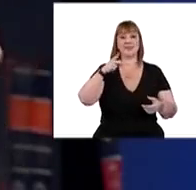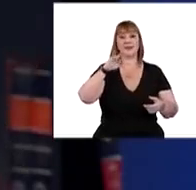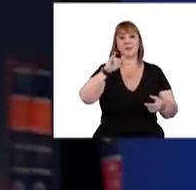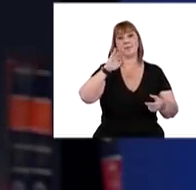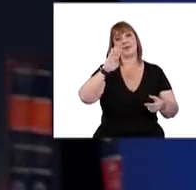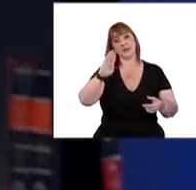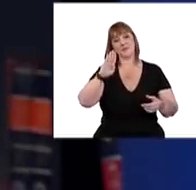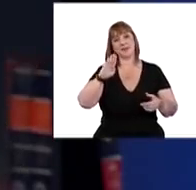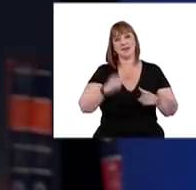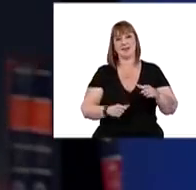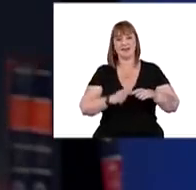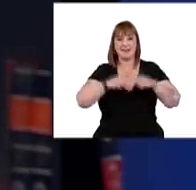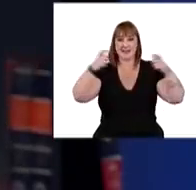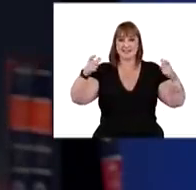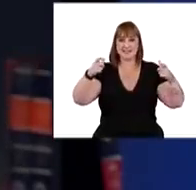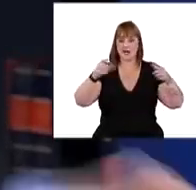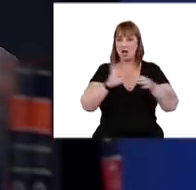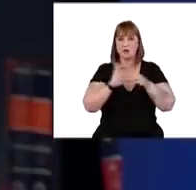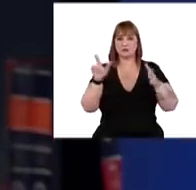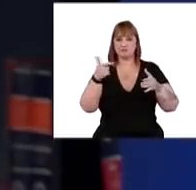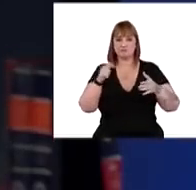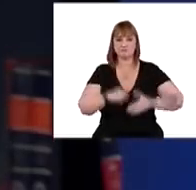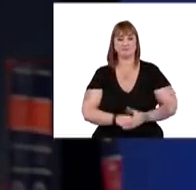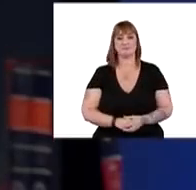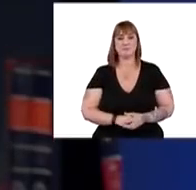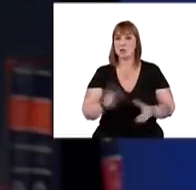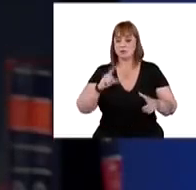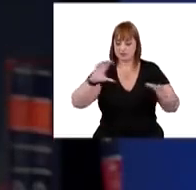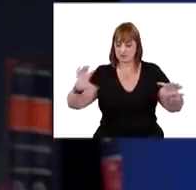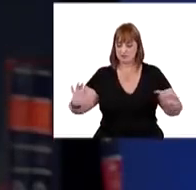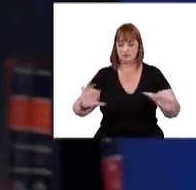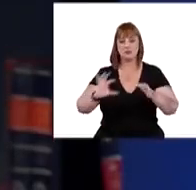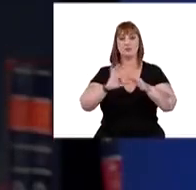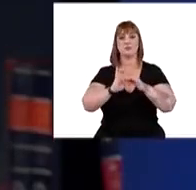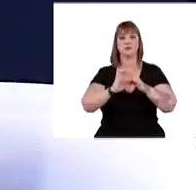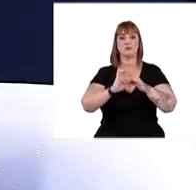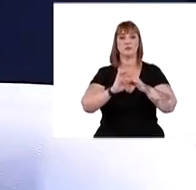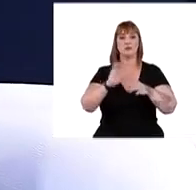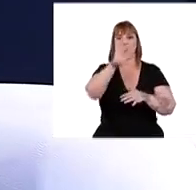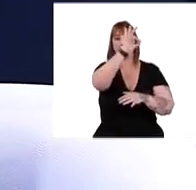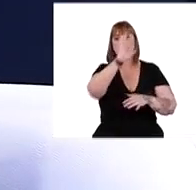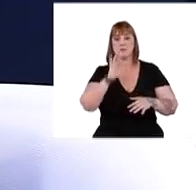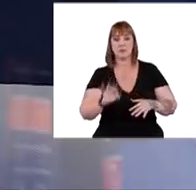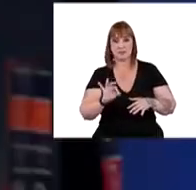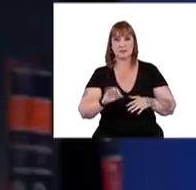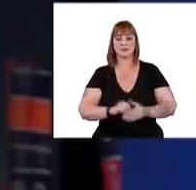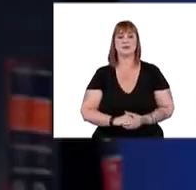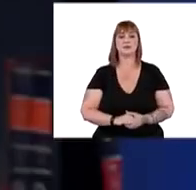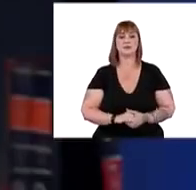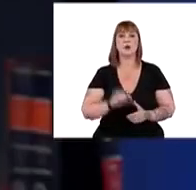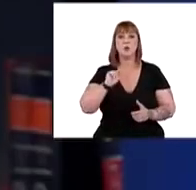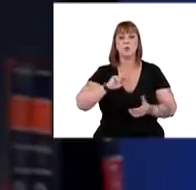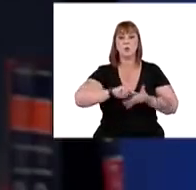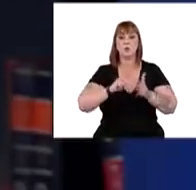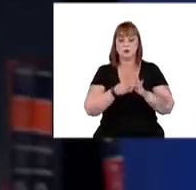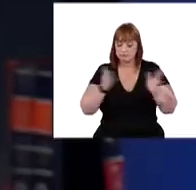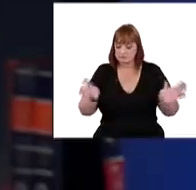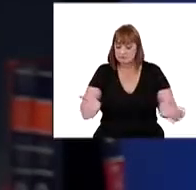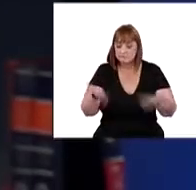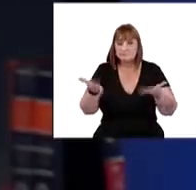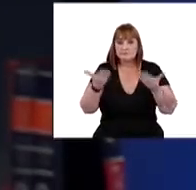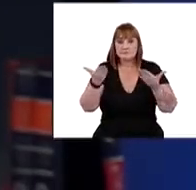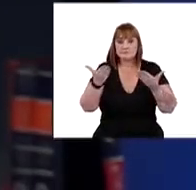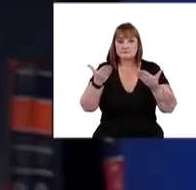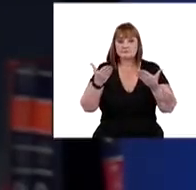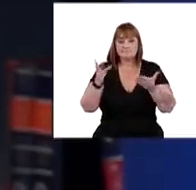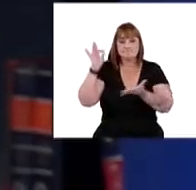está autorizado. Teria que estar atrelado ao PIB? Teria que ter atrelado a uma fração do PIB nominal, o que é um incentivo a quanto mais a